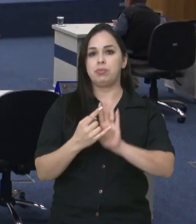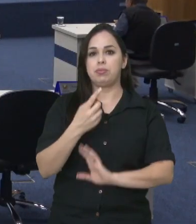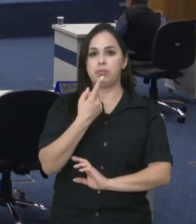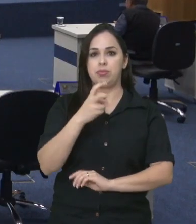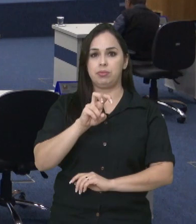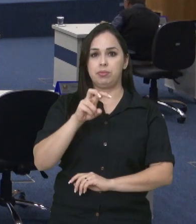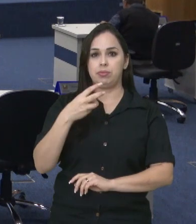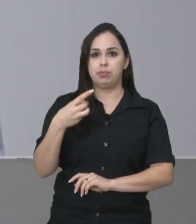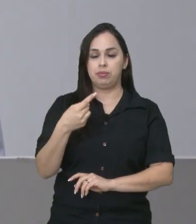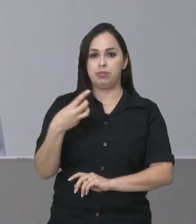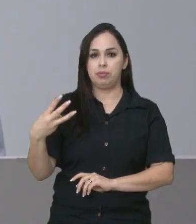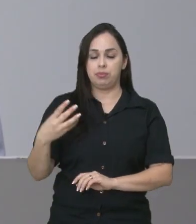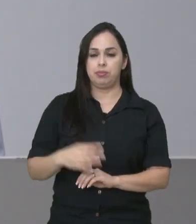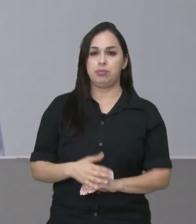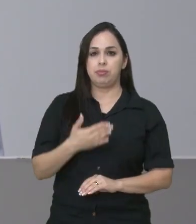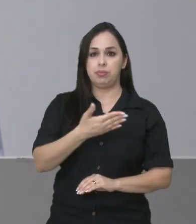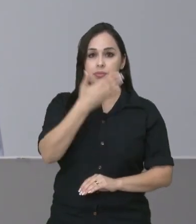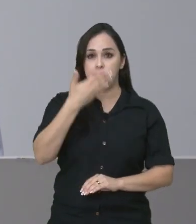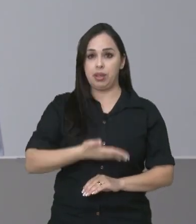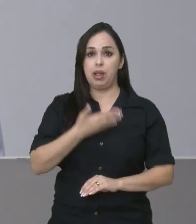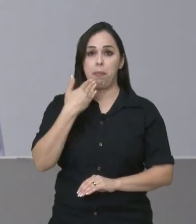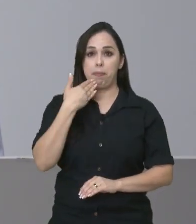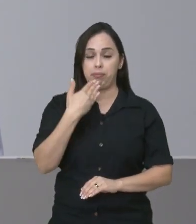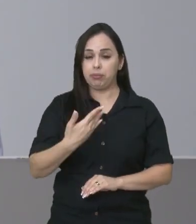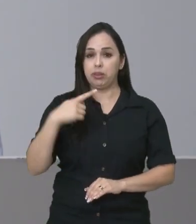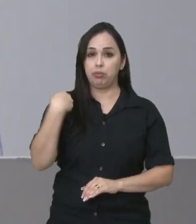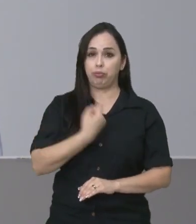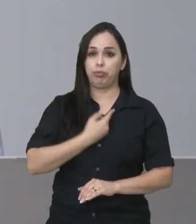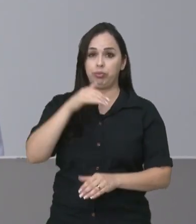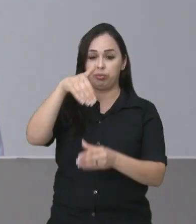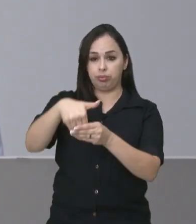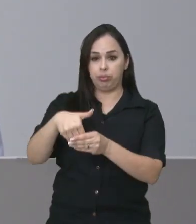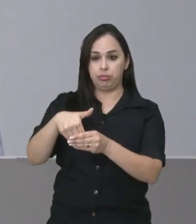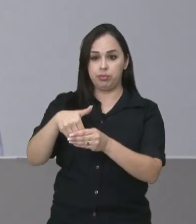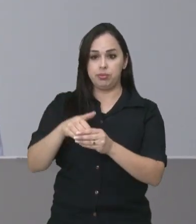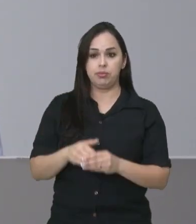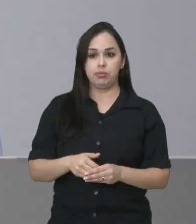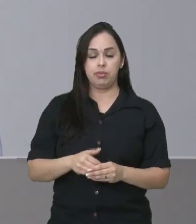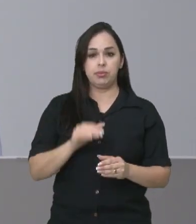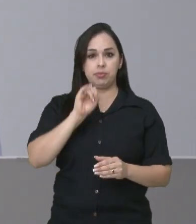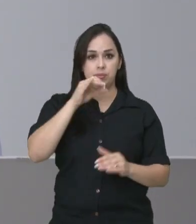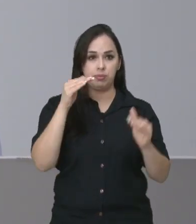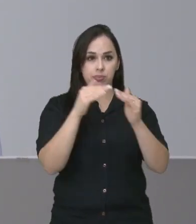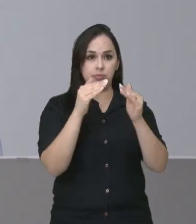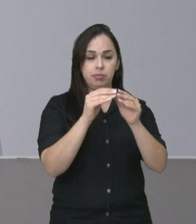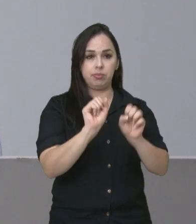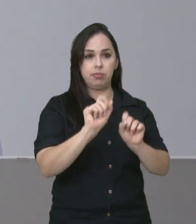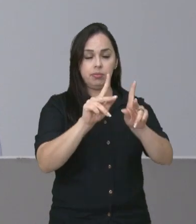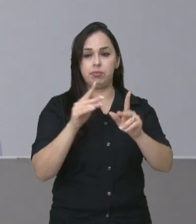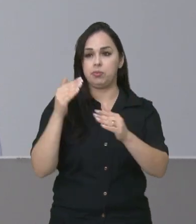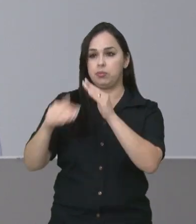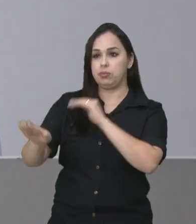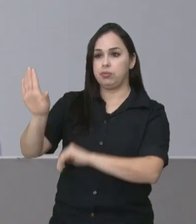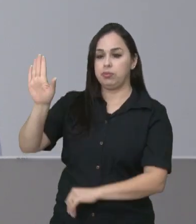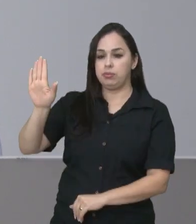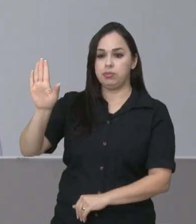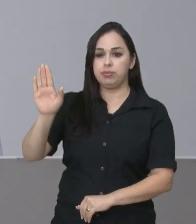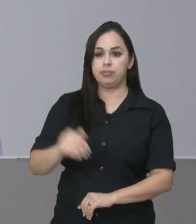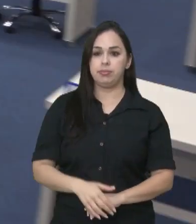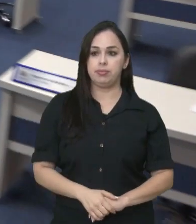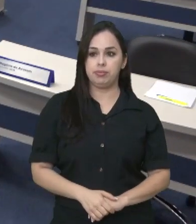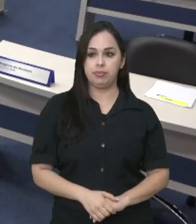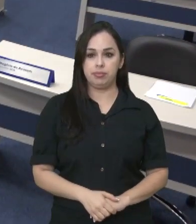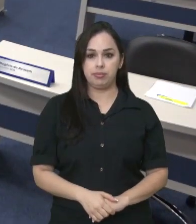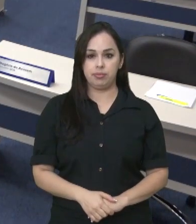Em votação, o pedido verbal do vereador José Luiz. Vereadores favoráveis, permaneça a comissão. Contrário, se manifestem. Nenhum